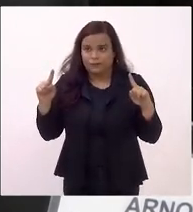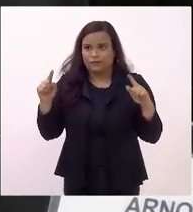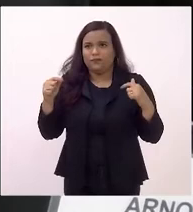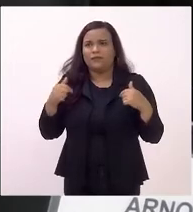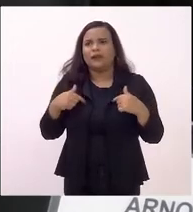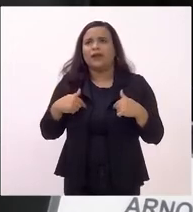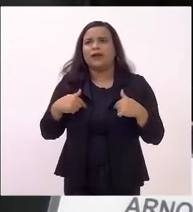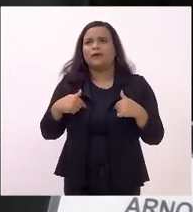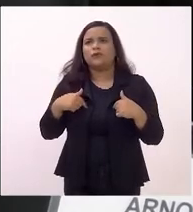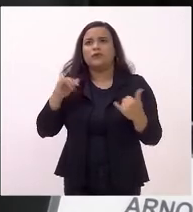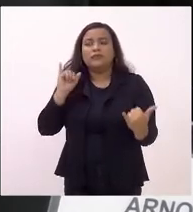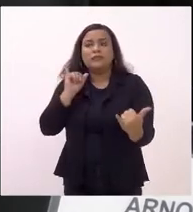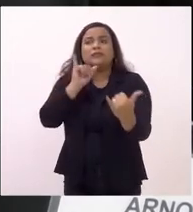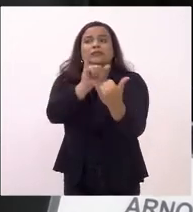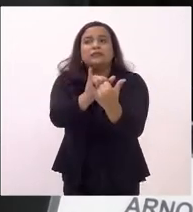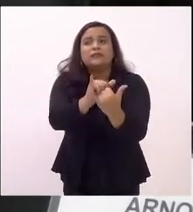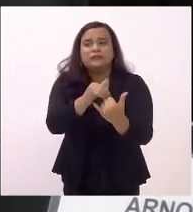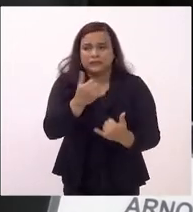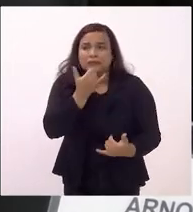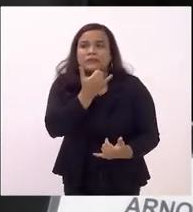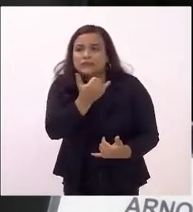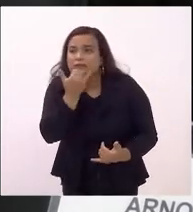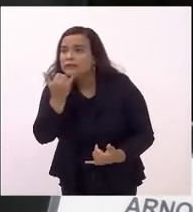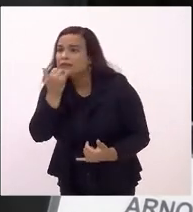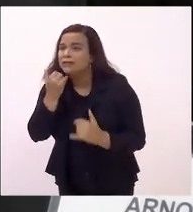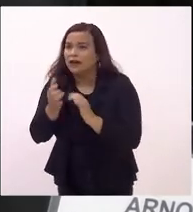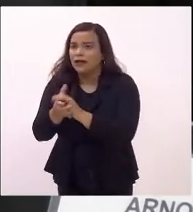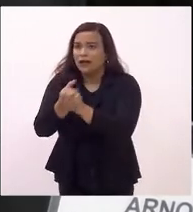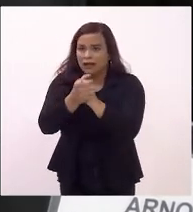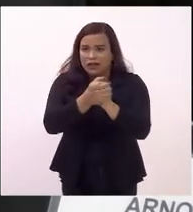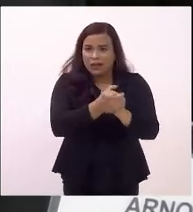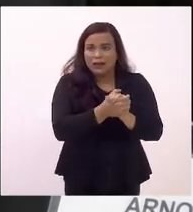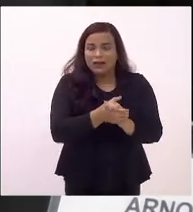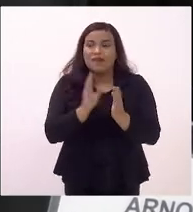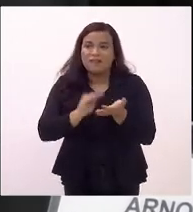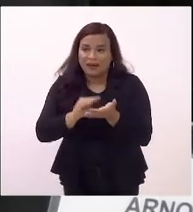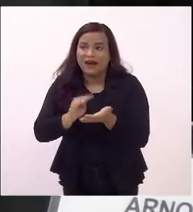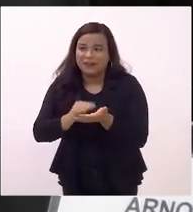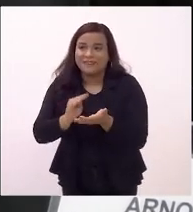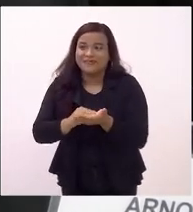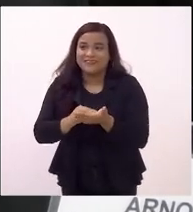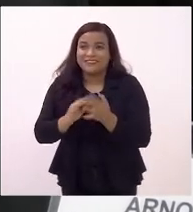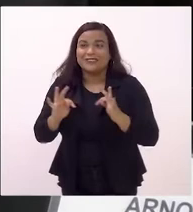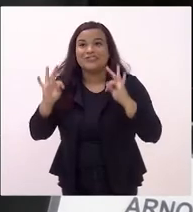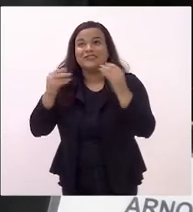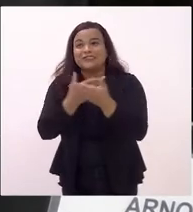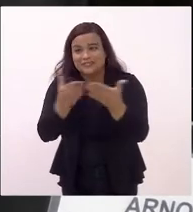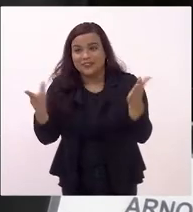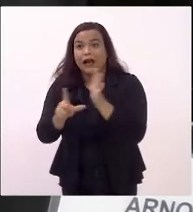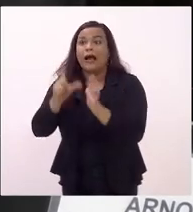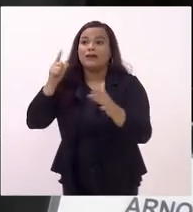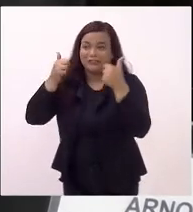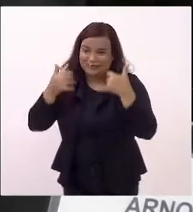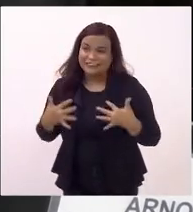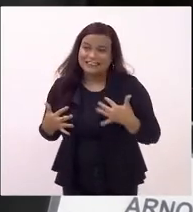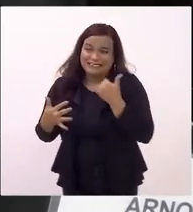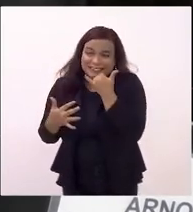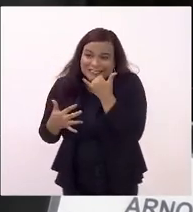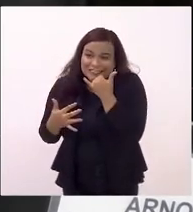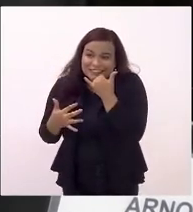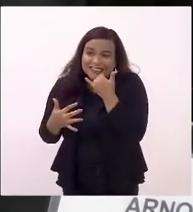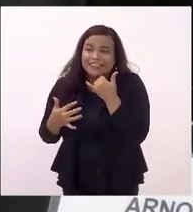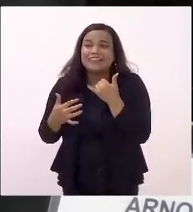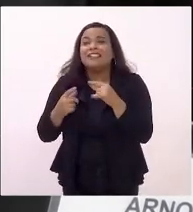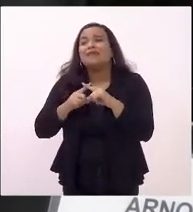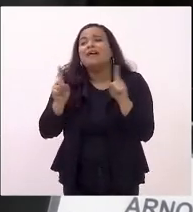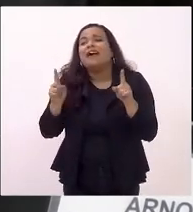desculpo, inclusive, por não ter cumprimentado a todos antes da fala, mas é